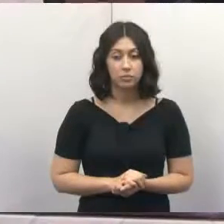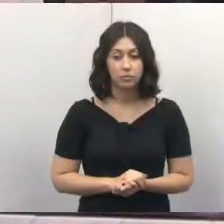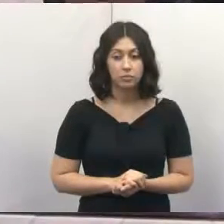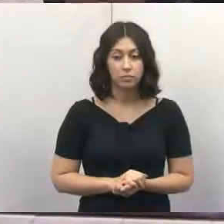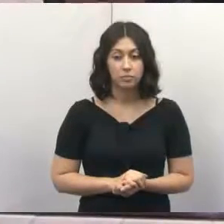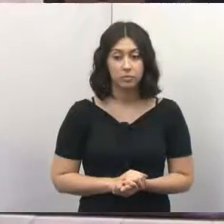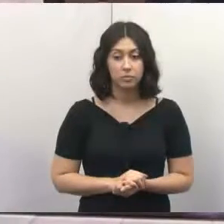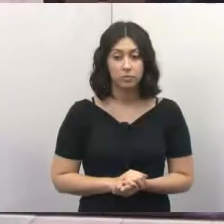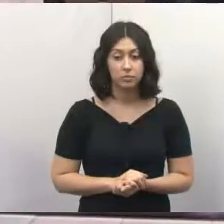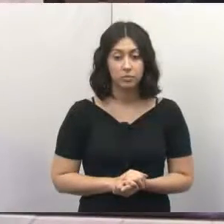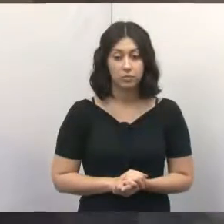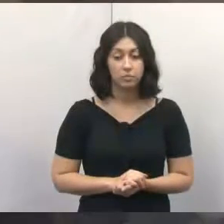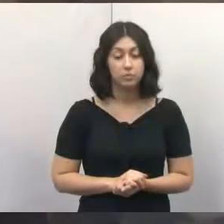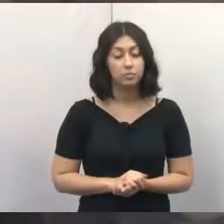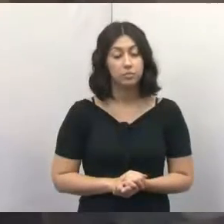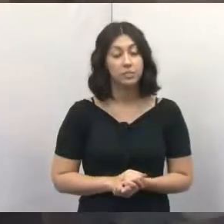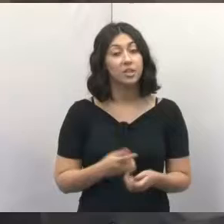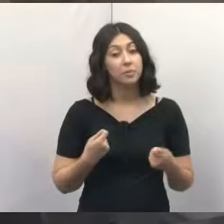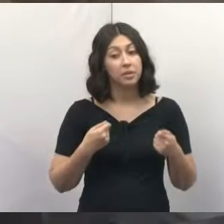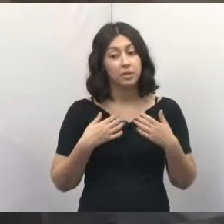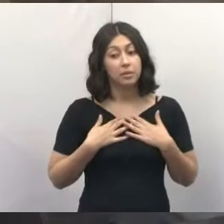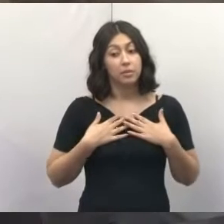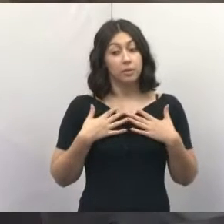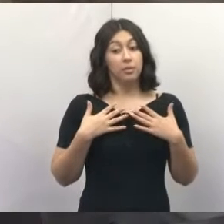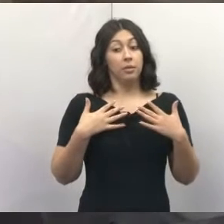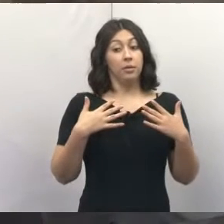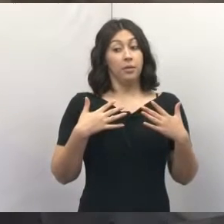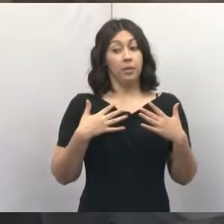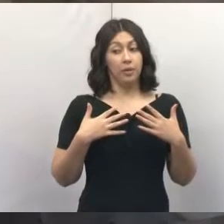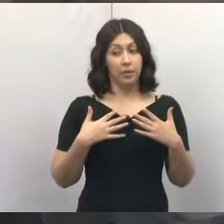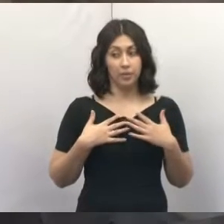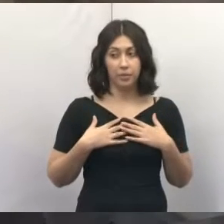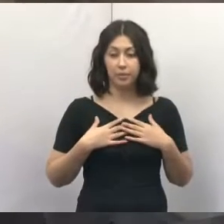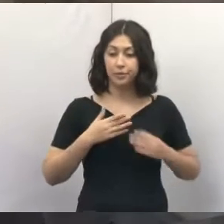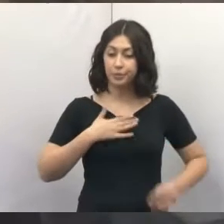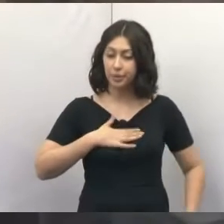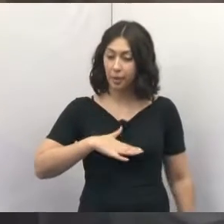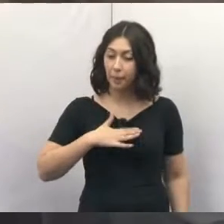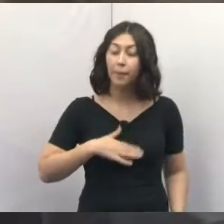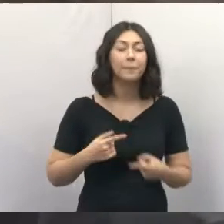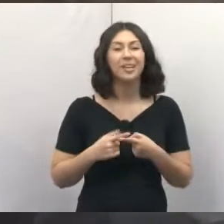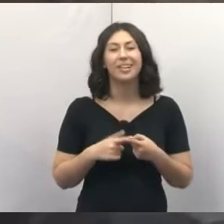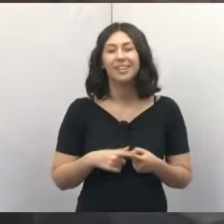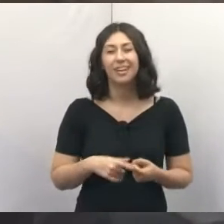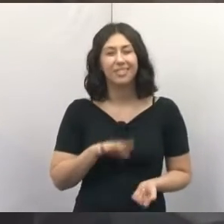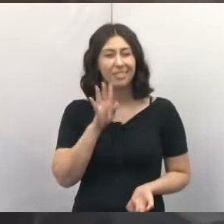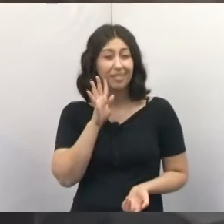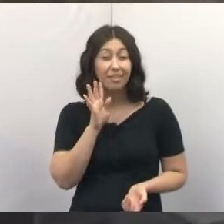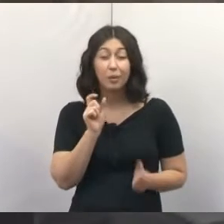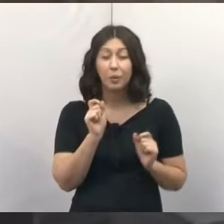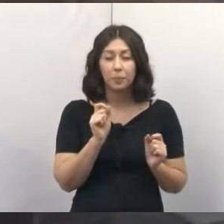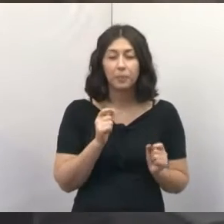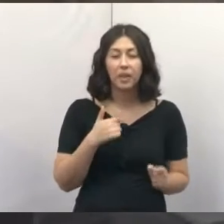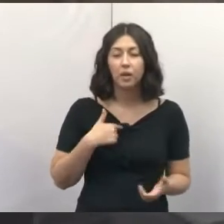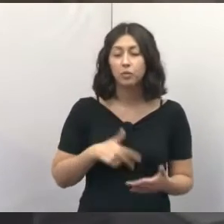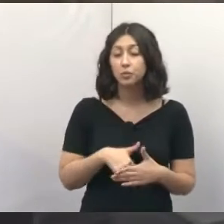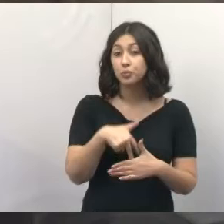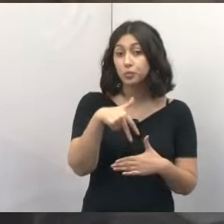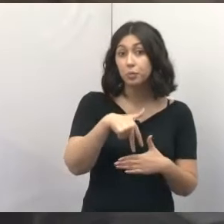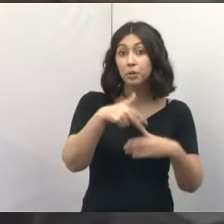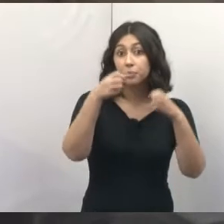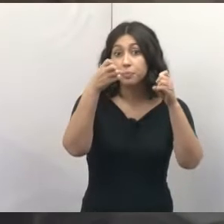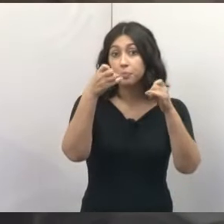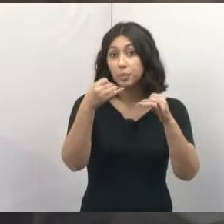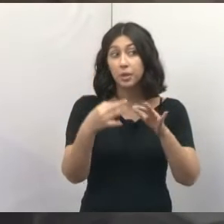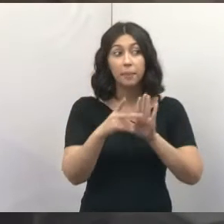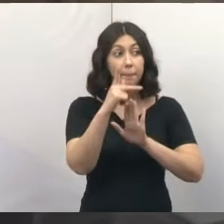até tem que respirar um pouquinho para falar nessa casa aqui, né? Porque é engraçado, né? Eu subi na tribuna, falei do